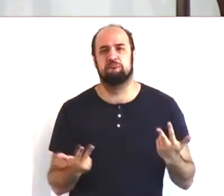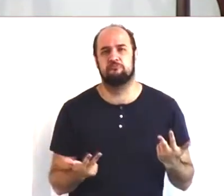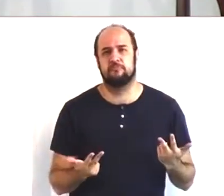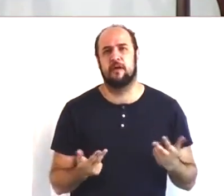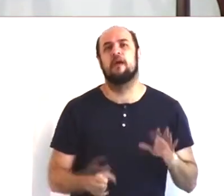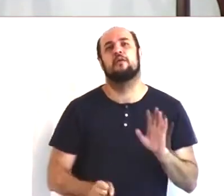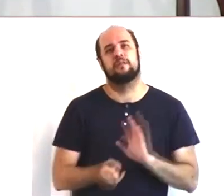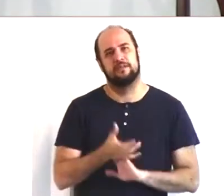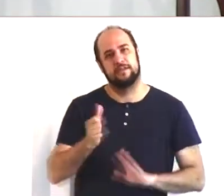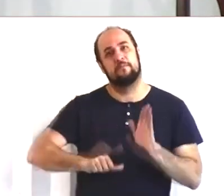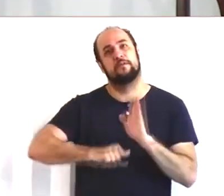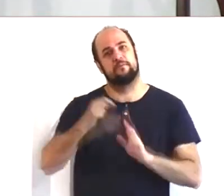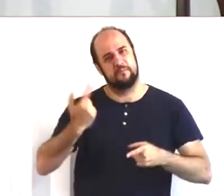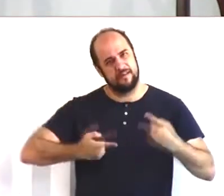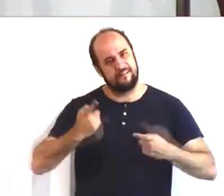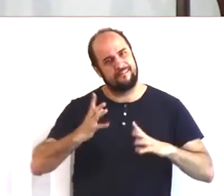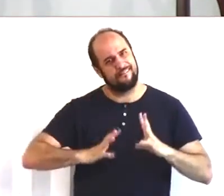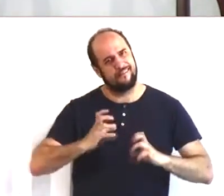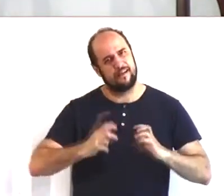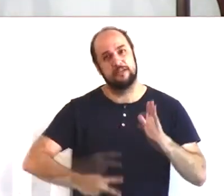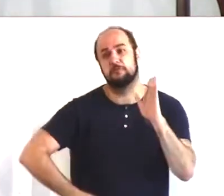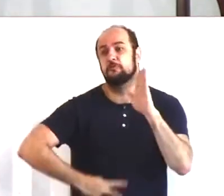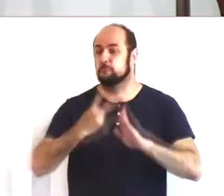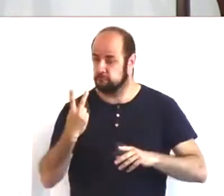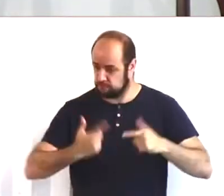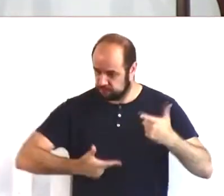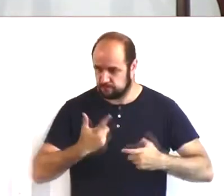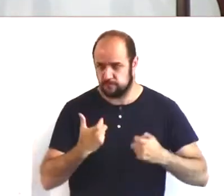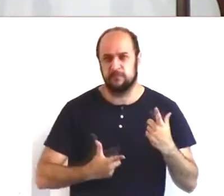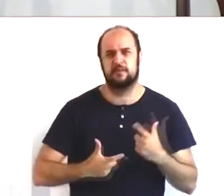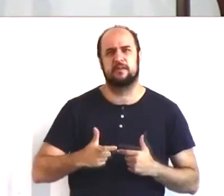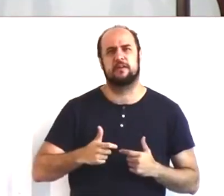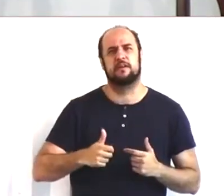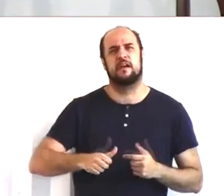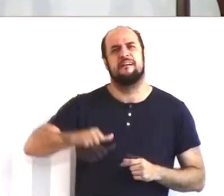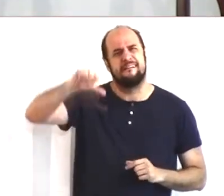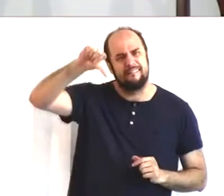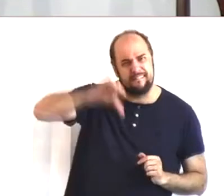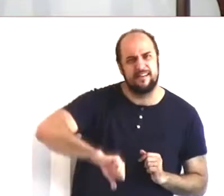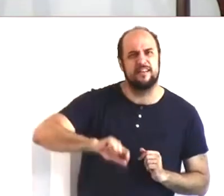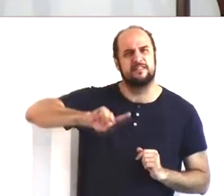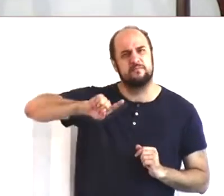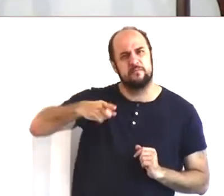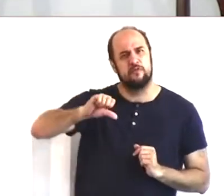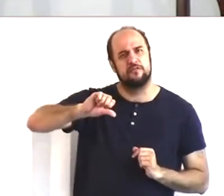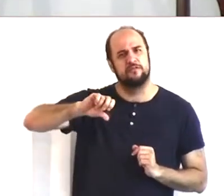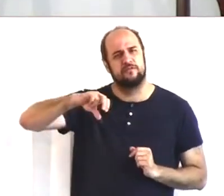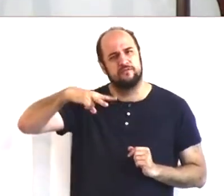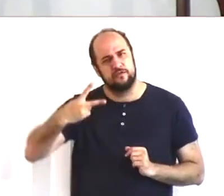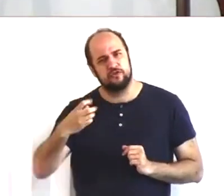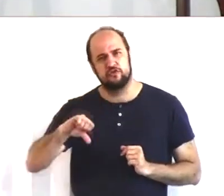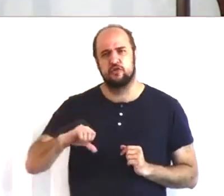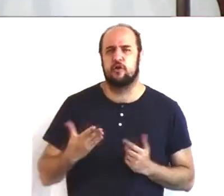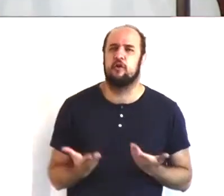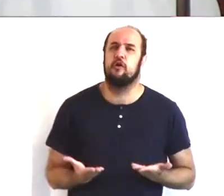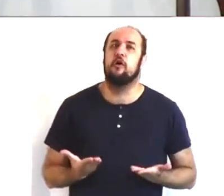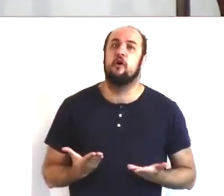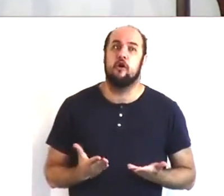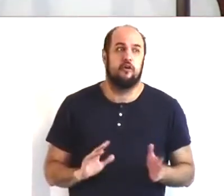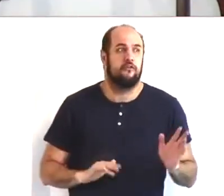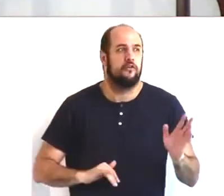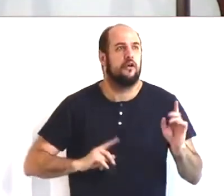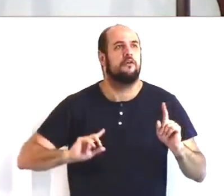na Primeira Guerra Mundial, na Segunda Guerra Mundial, isso aconteceu na crise de 29, isso tem acontecido em meio